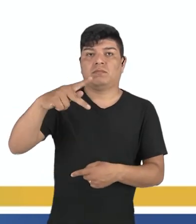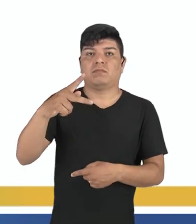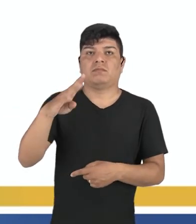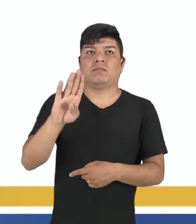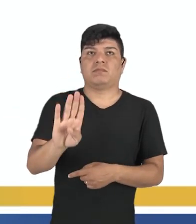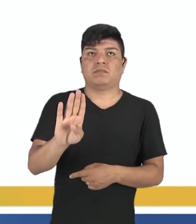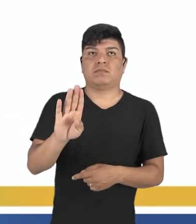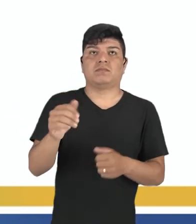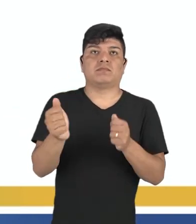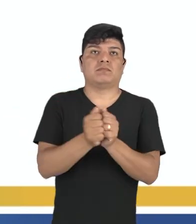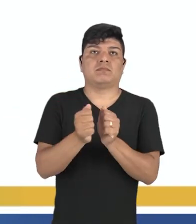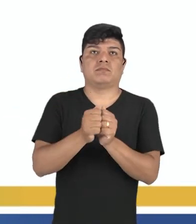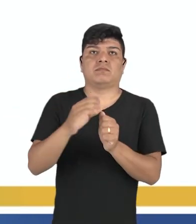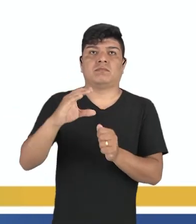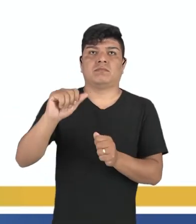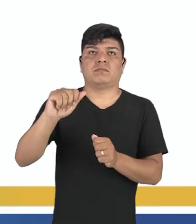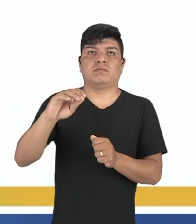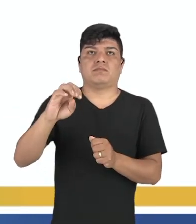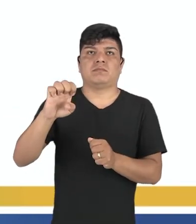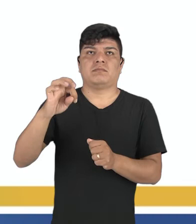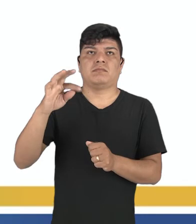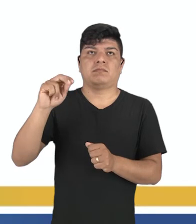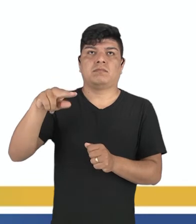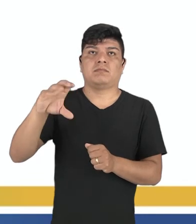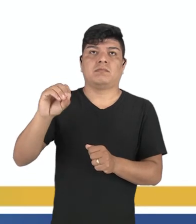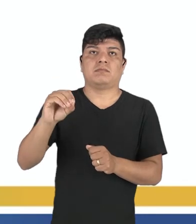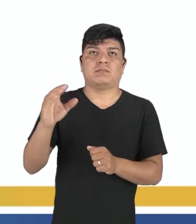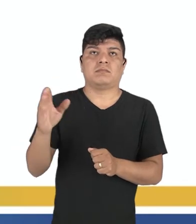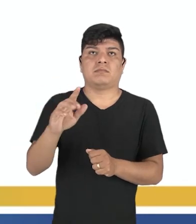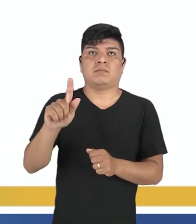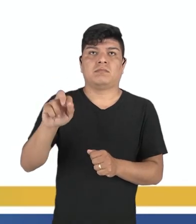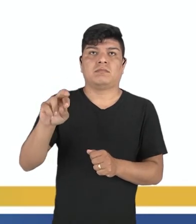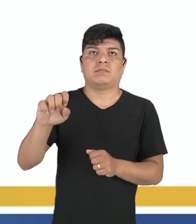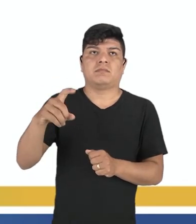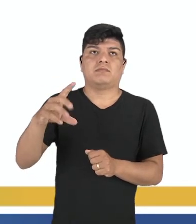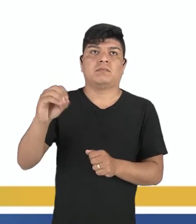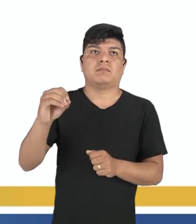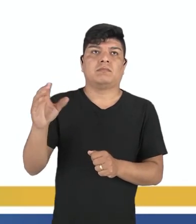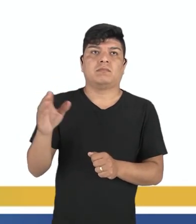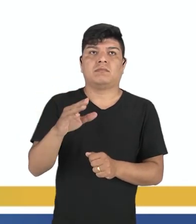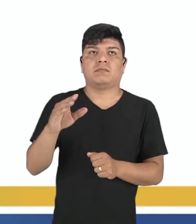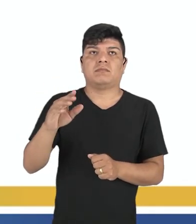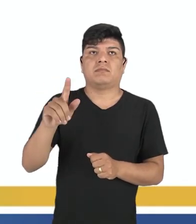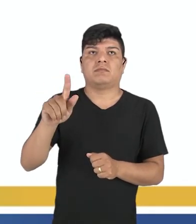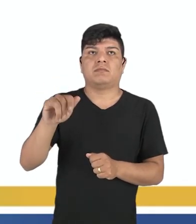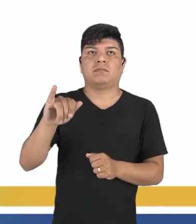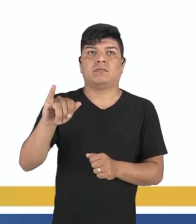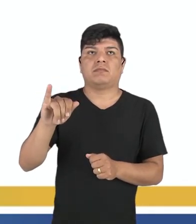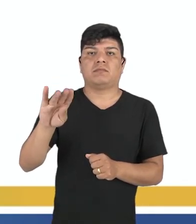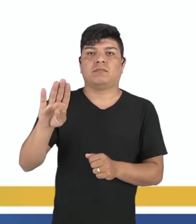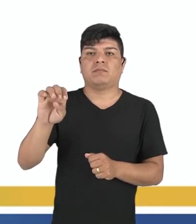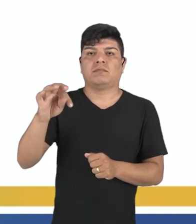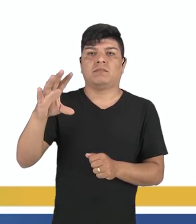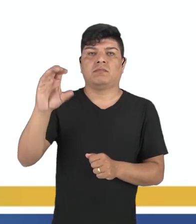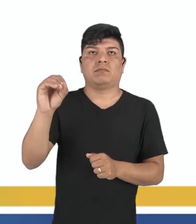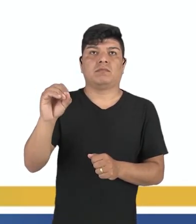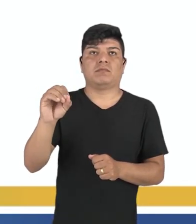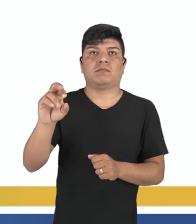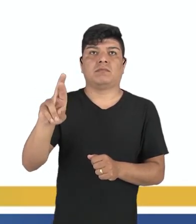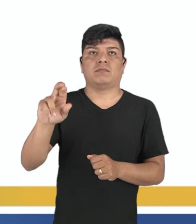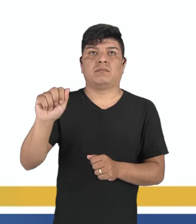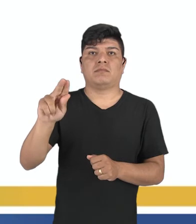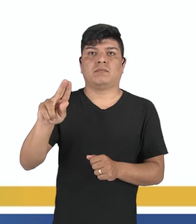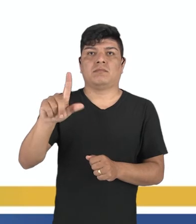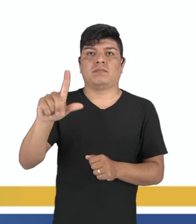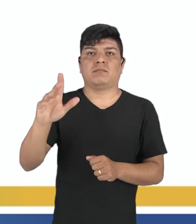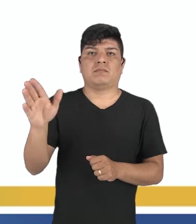MPB, ao lado de Caetano Veloso, Geraldo Vandré e Gilberto Gil. Já o baiano Raul Seixas muda